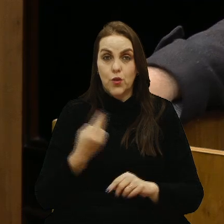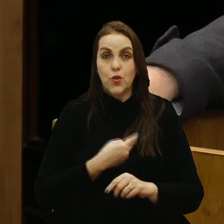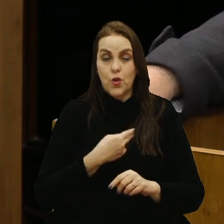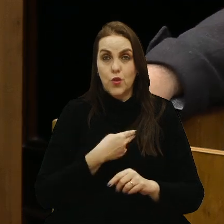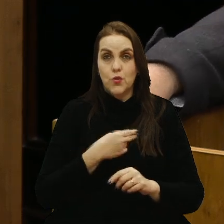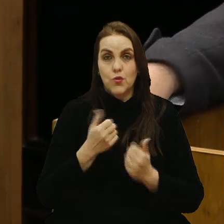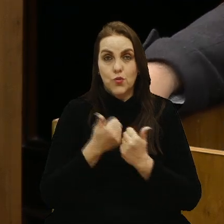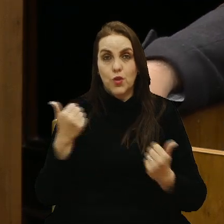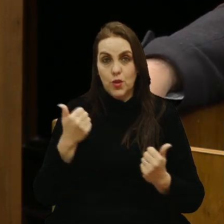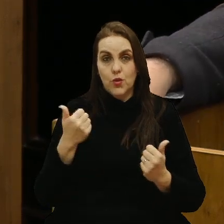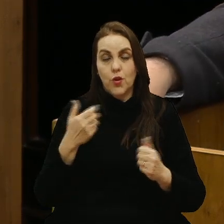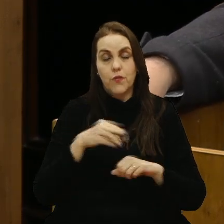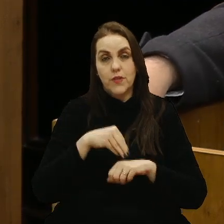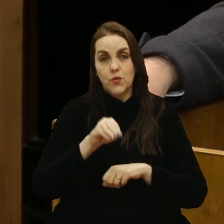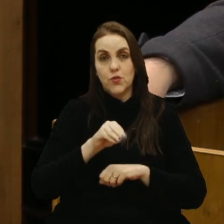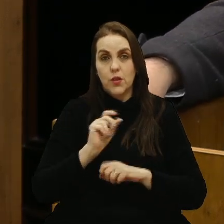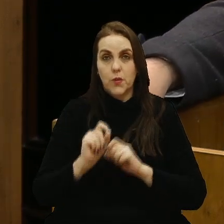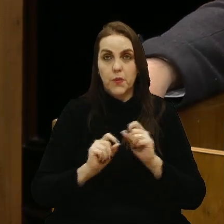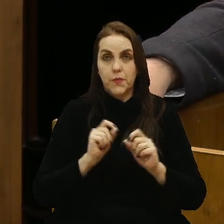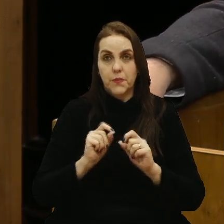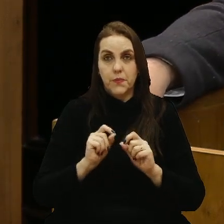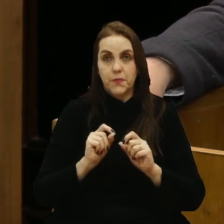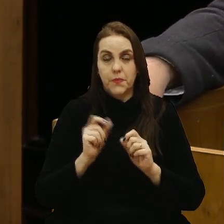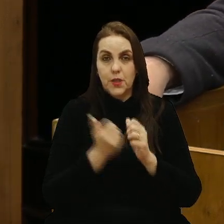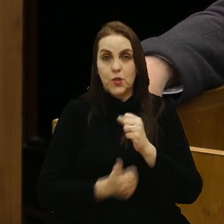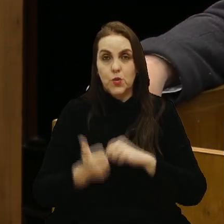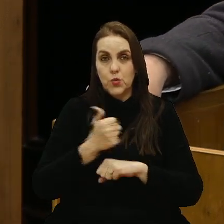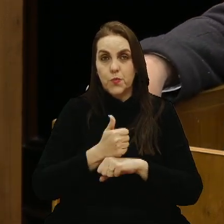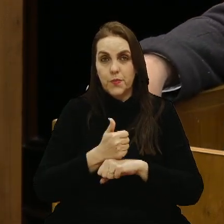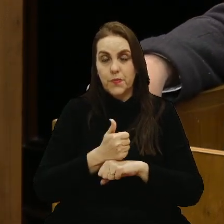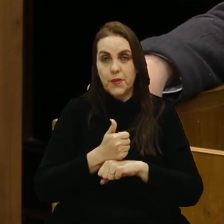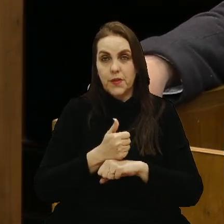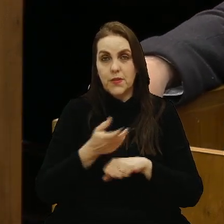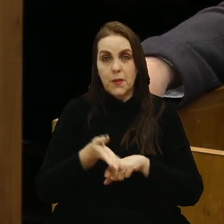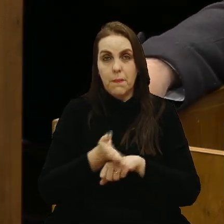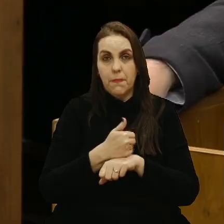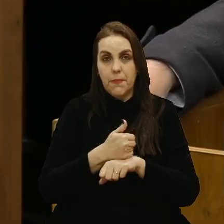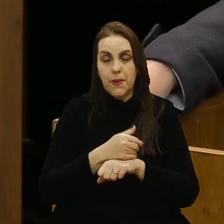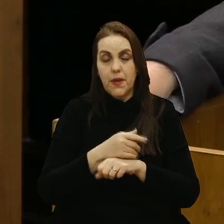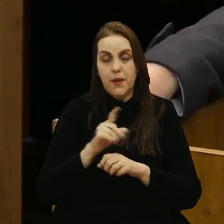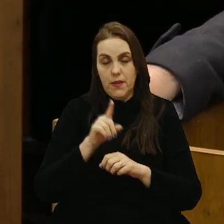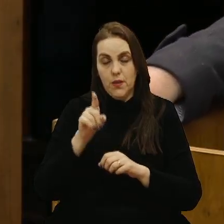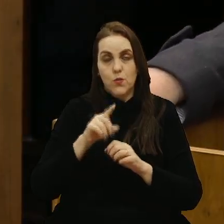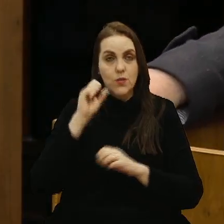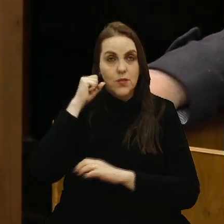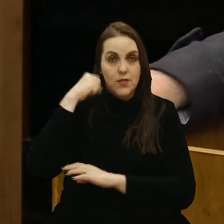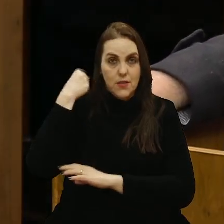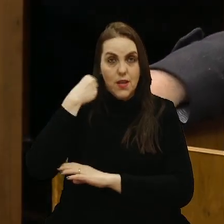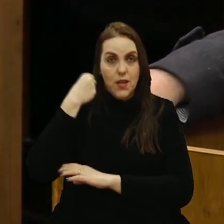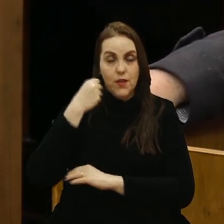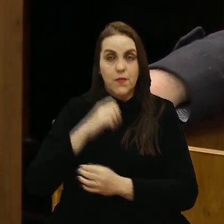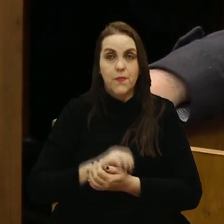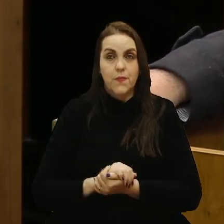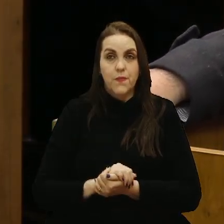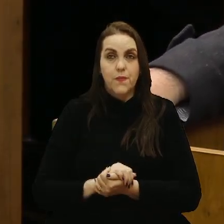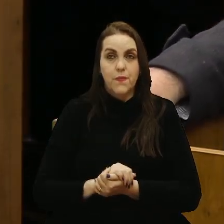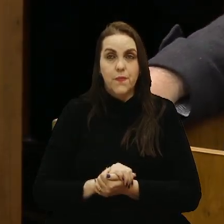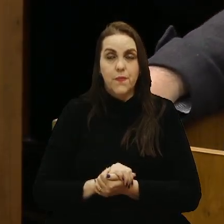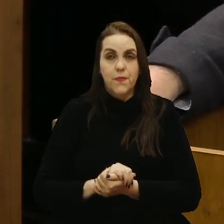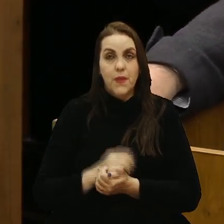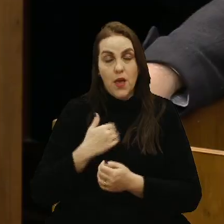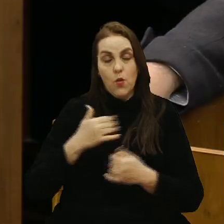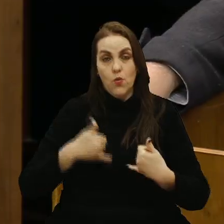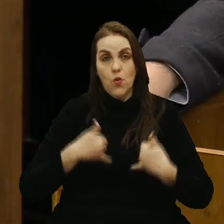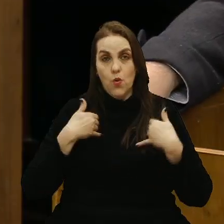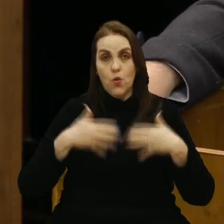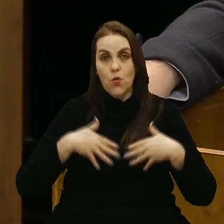então, fez a indicação das suplências das pré-candidaturas ao Senado, e eu tenho a honra de ser indicado